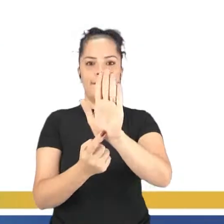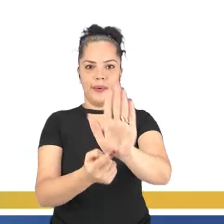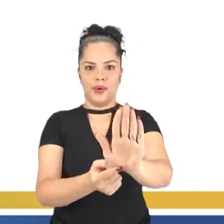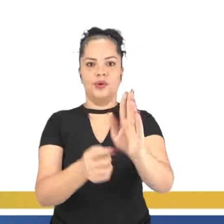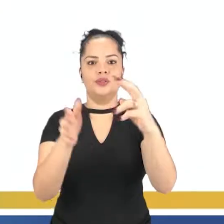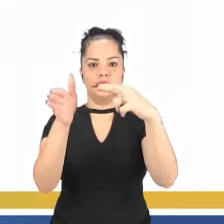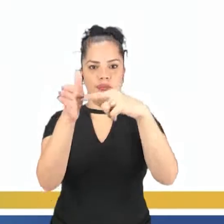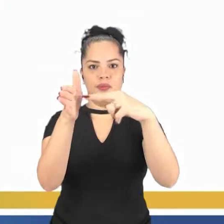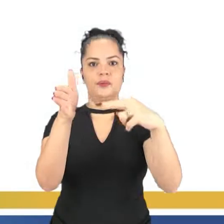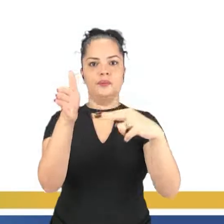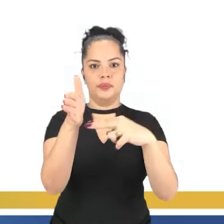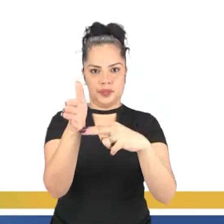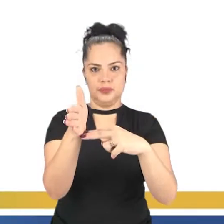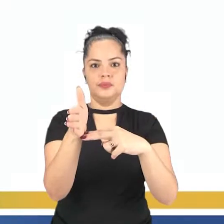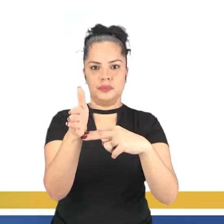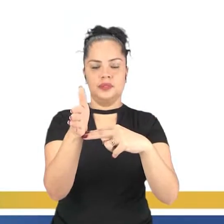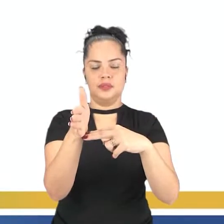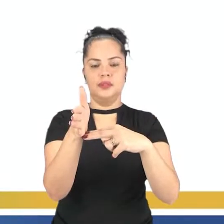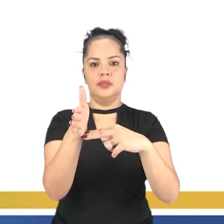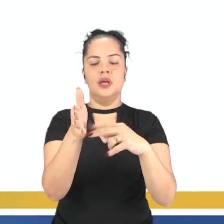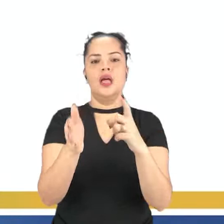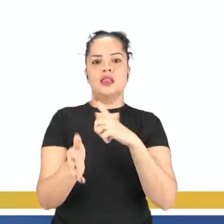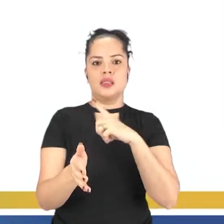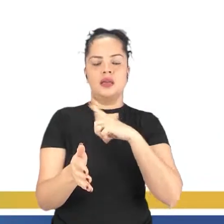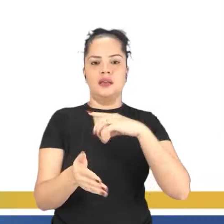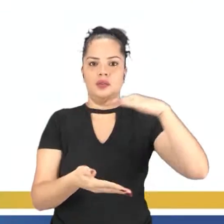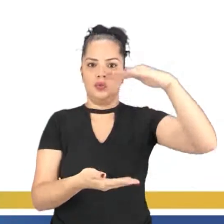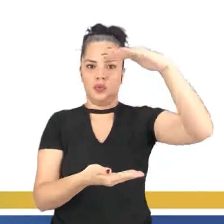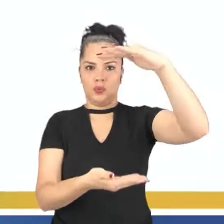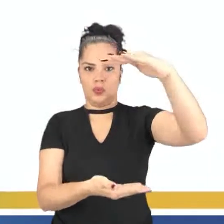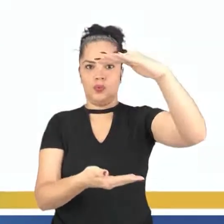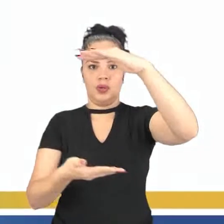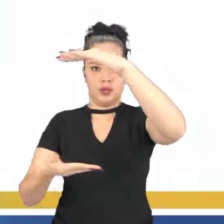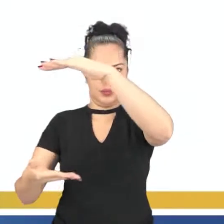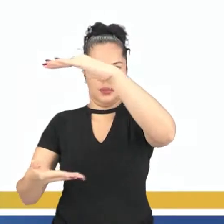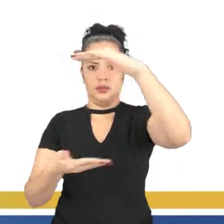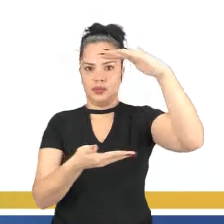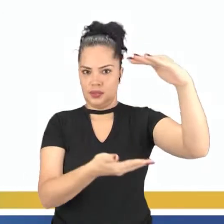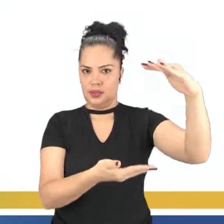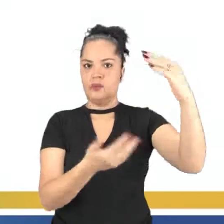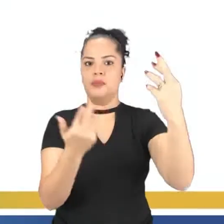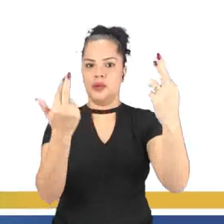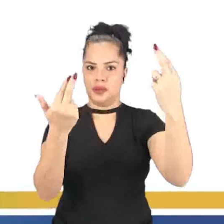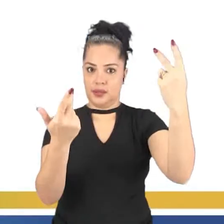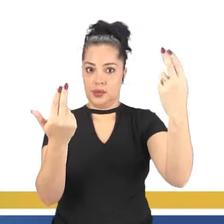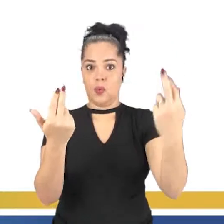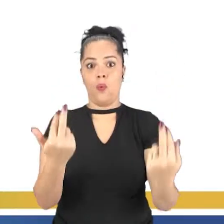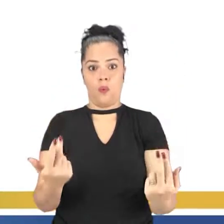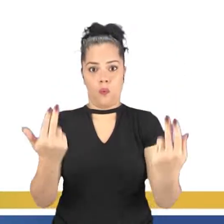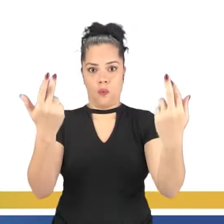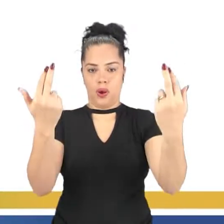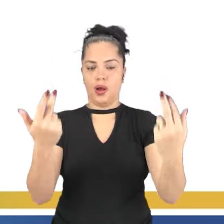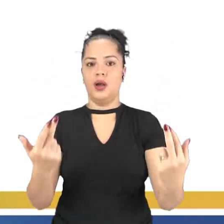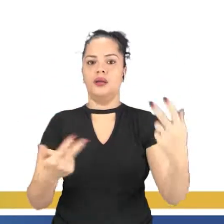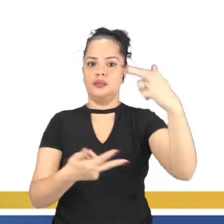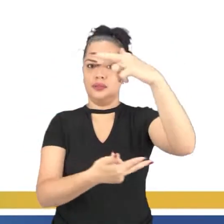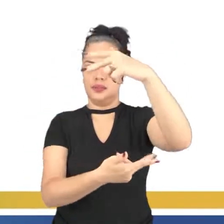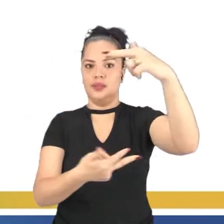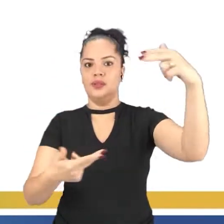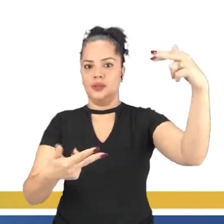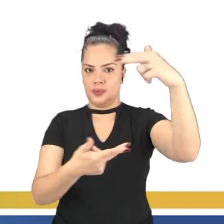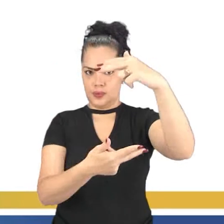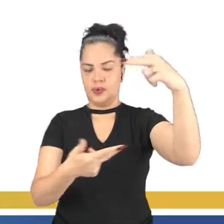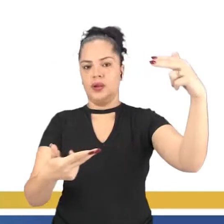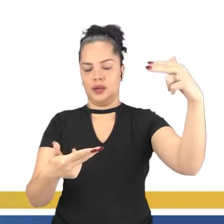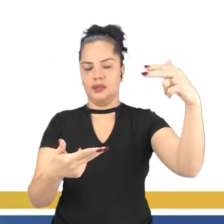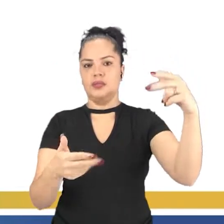certo? Repare que nós temos sempre duas tampas e elas são iguais, elas são congruentes e elas são paralelas, ou seja,